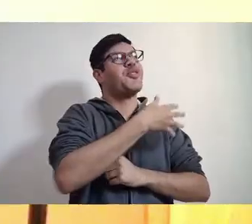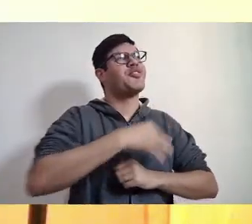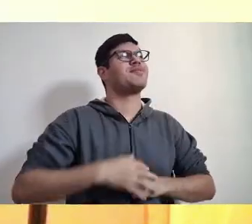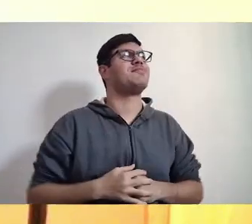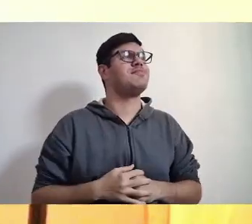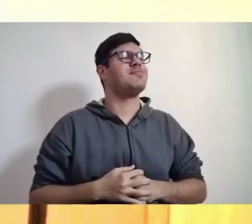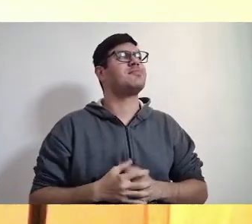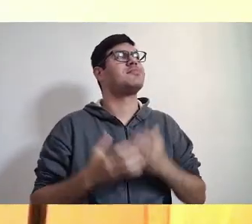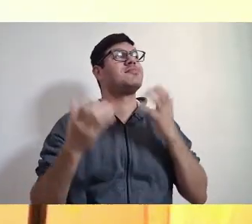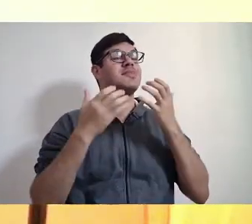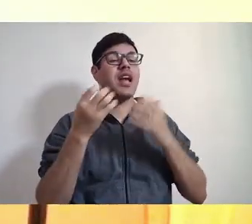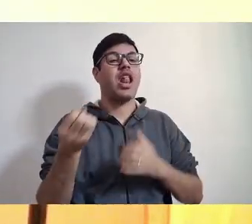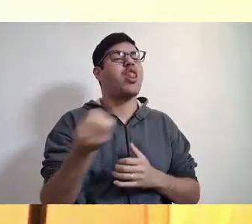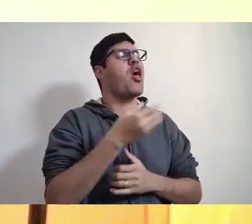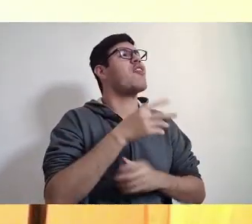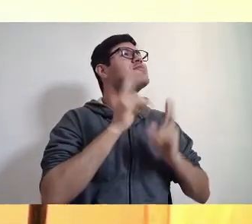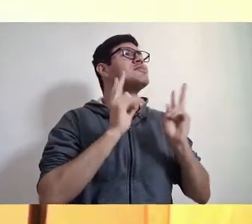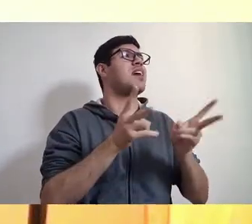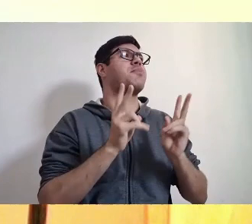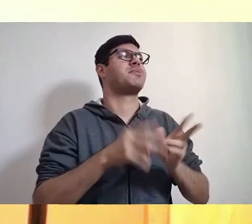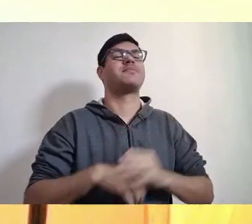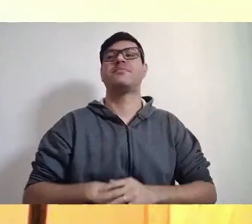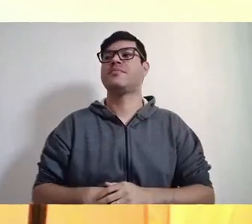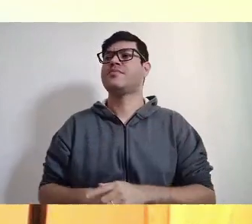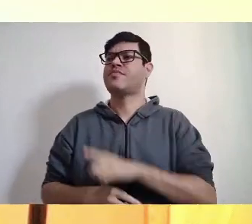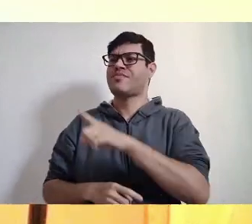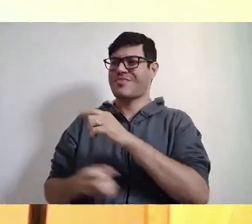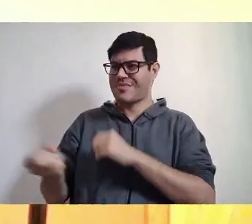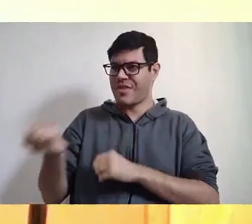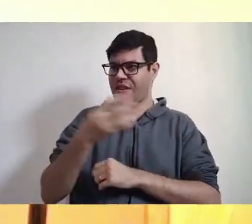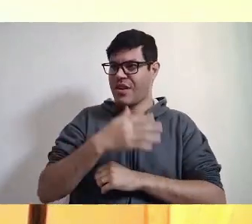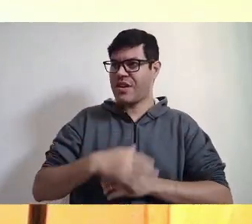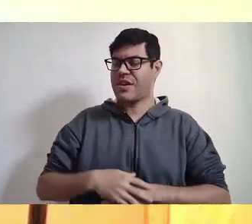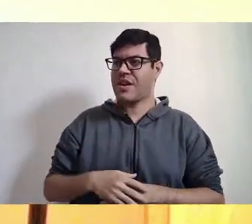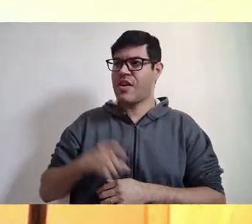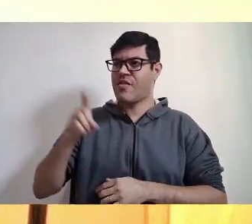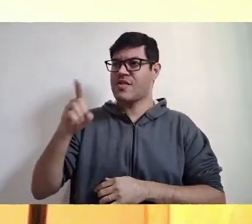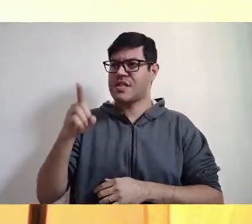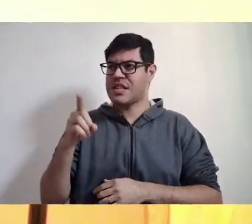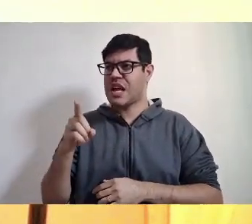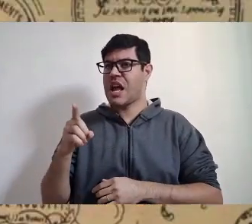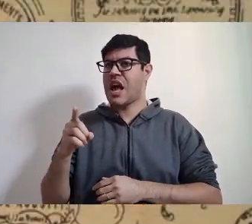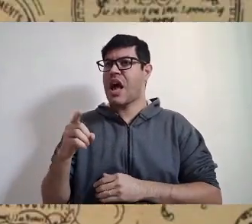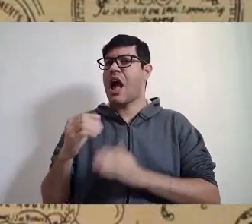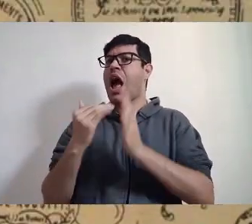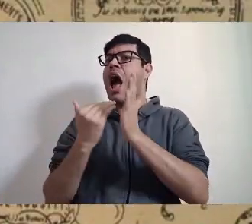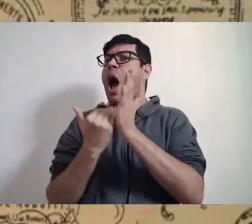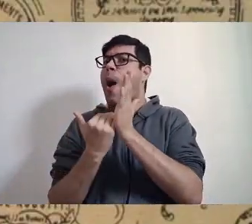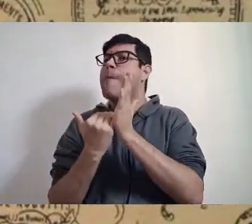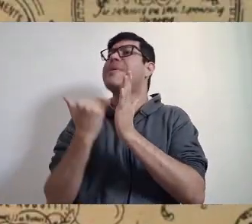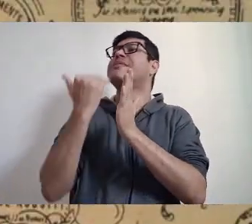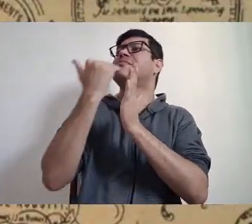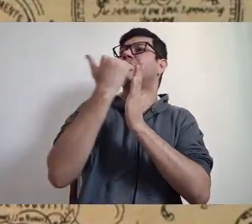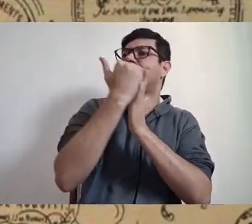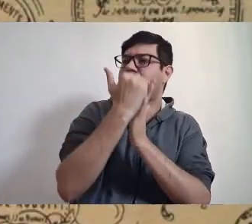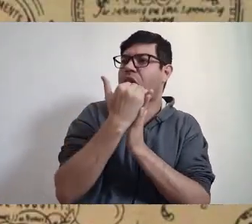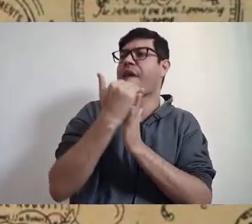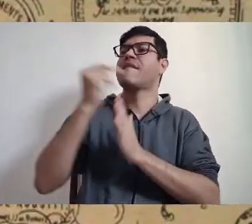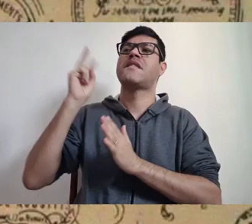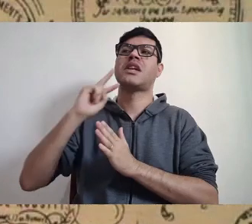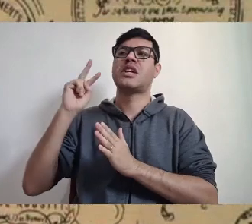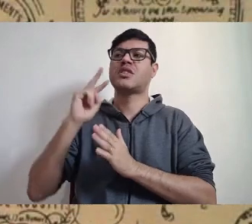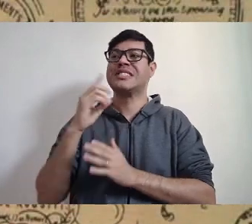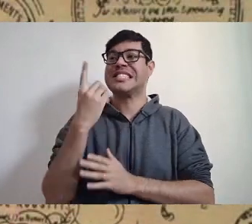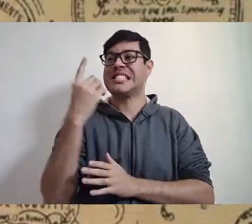quer inovar, né? Exatamente. Falando em inovar, você é favorável ao aumento de vereadores para 17? Olha, Gil,